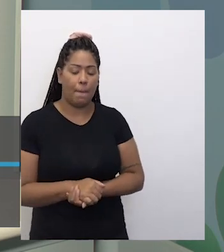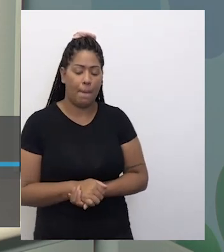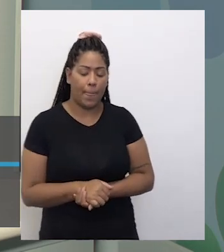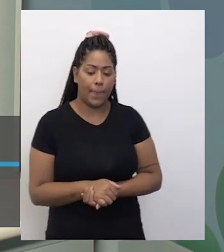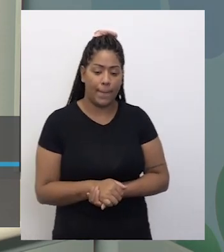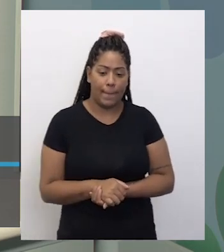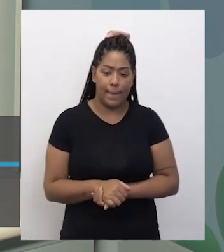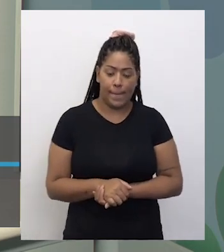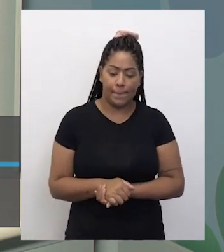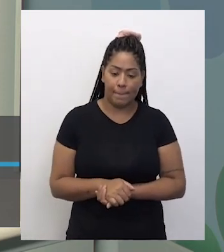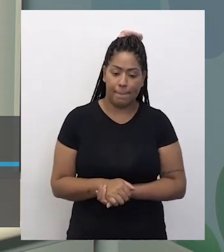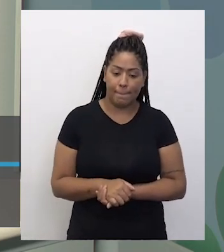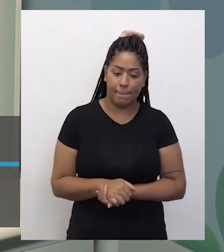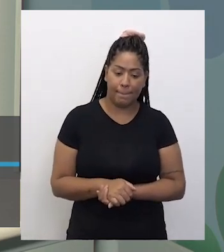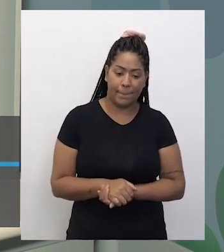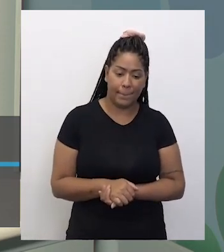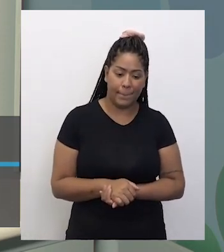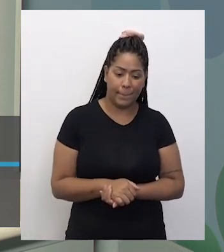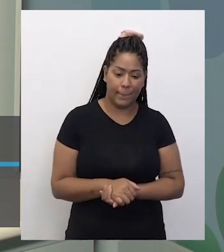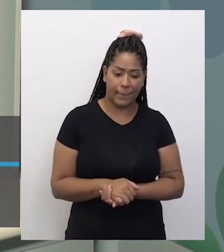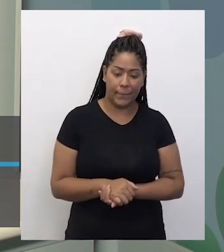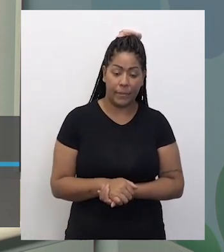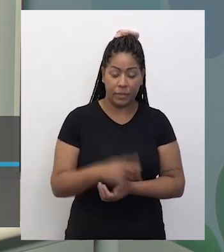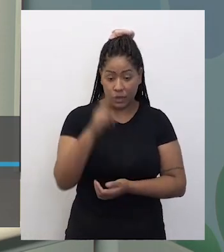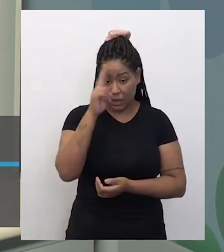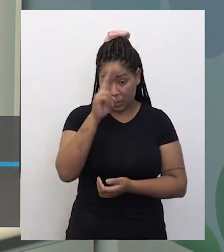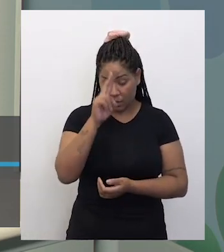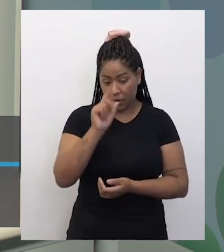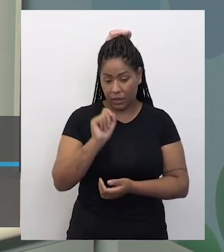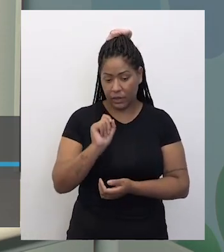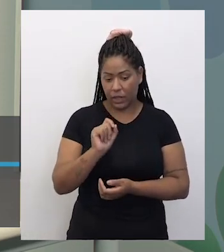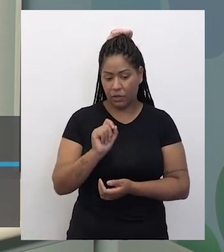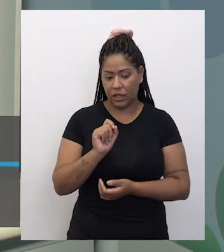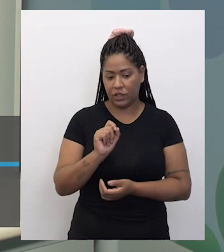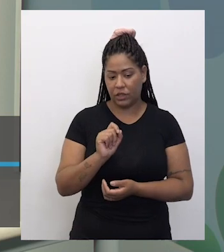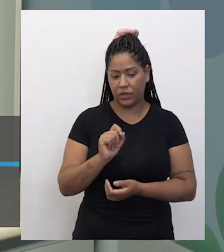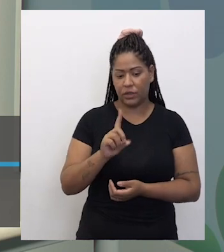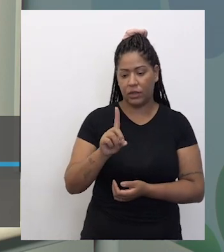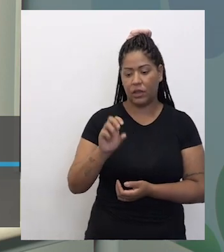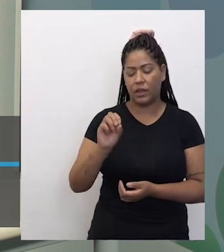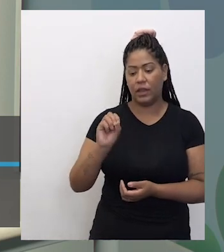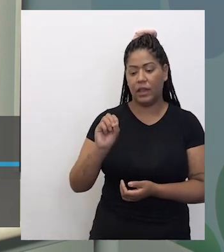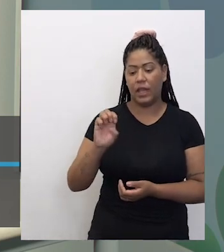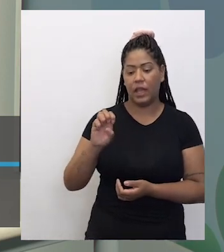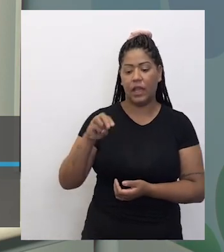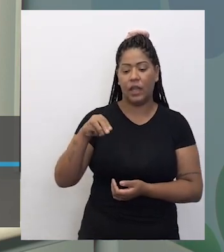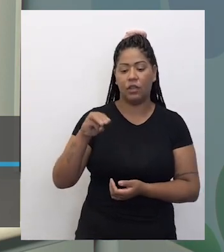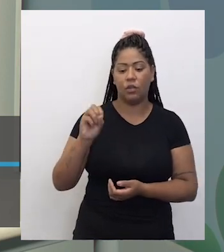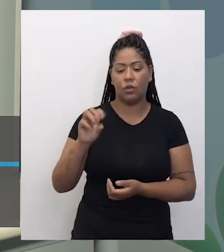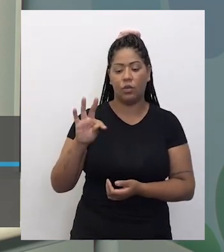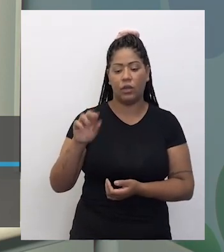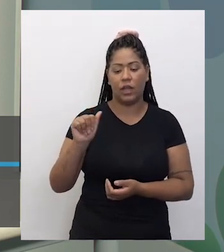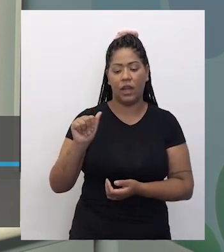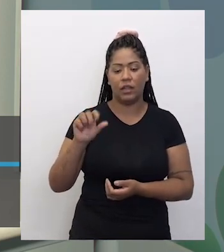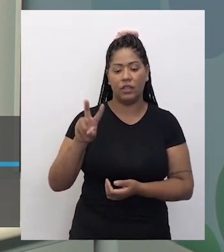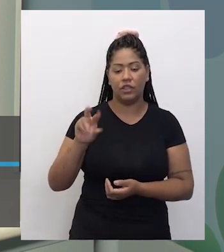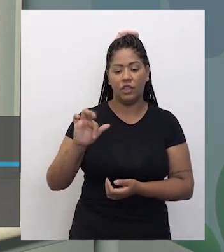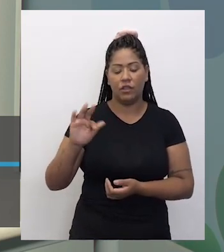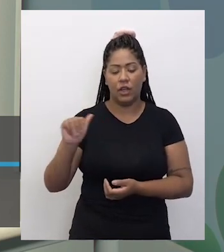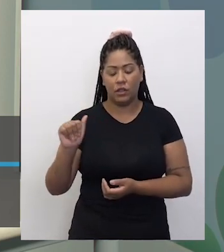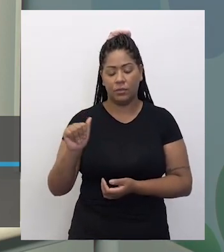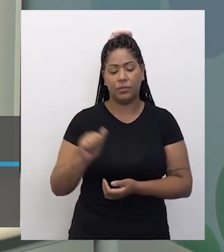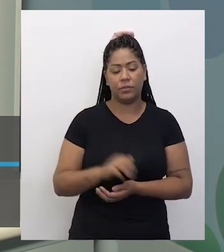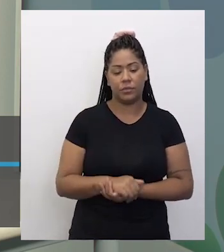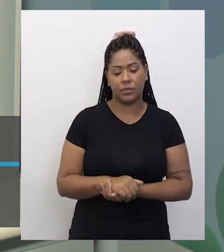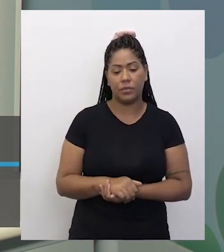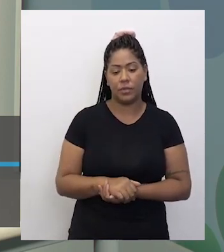mensagem. Tudo bem? Então, lembrando dessa parte denotativa, conotativa é super importante. Lembrando dessa parte,